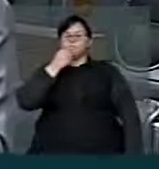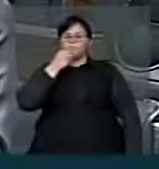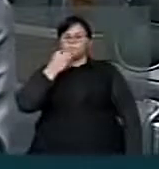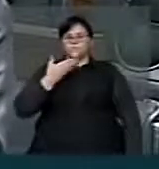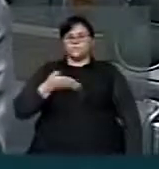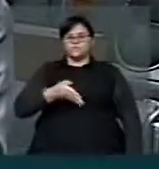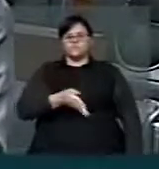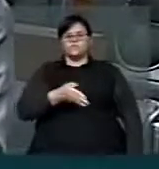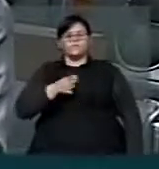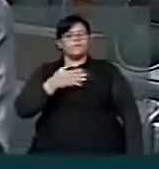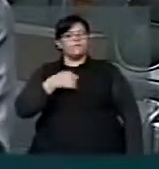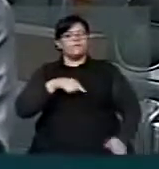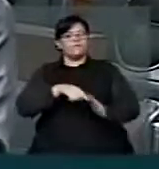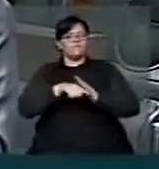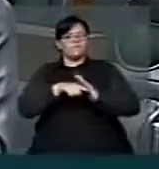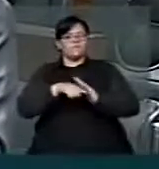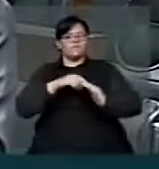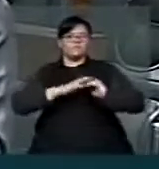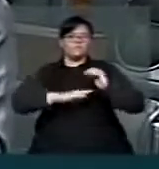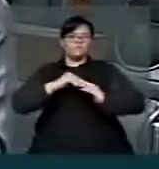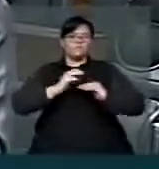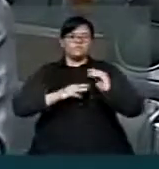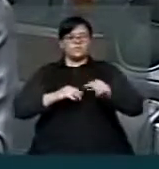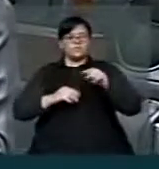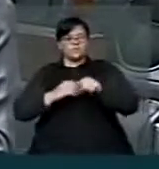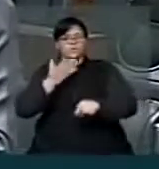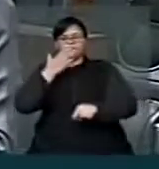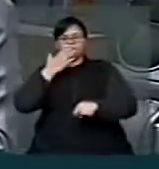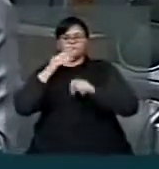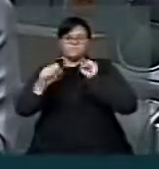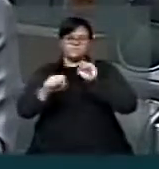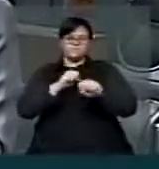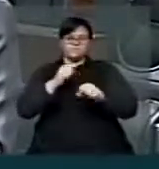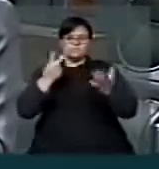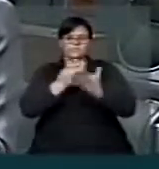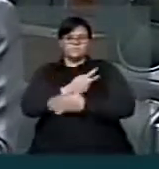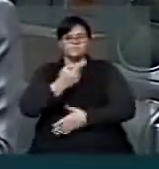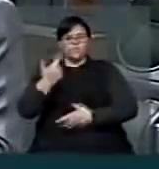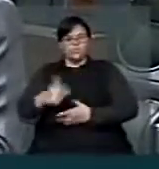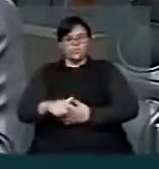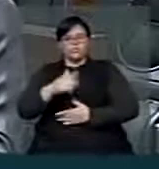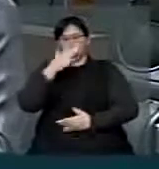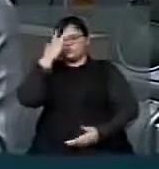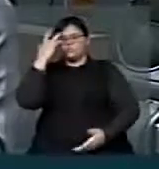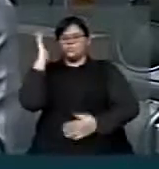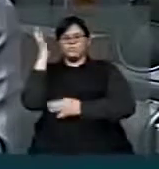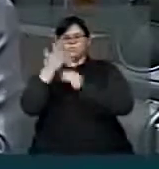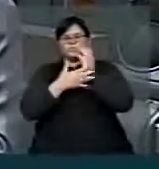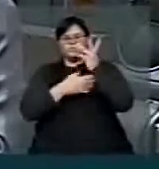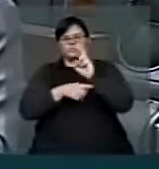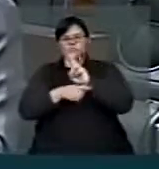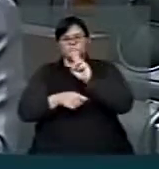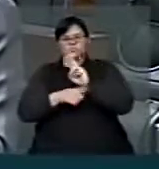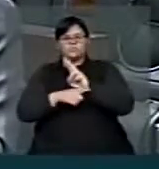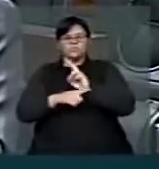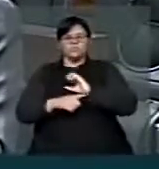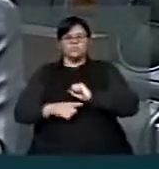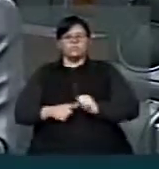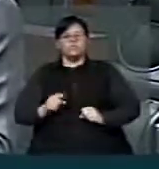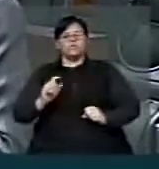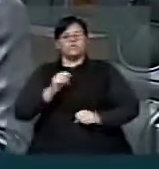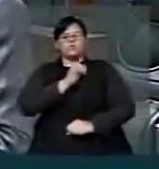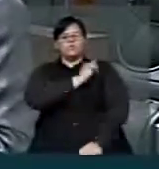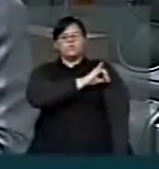na investigação sobre este assassinato de mais um ambientalista do nosso país, do nosso estado do Rio de